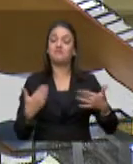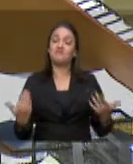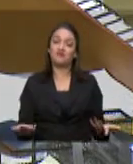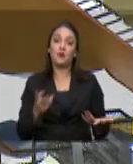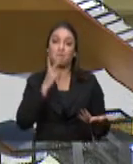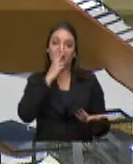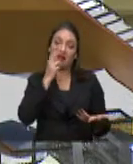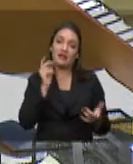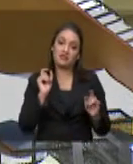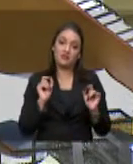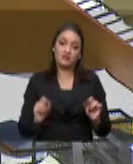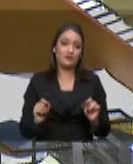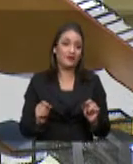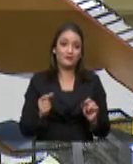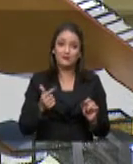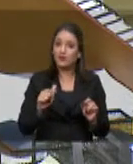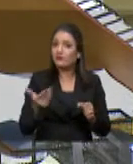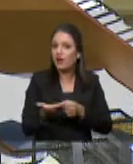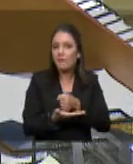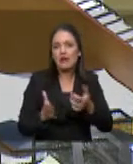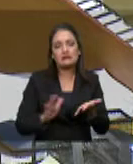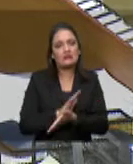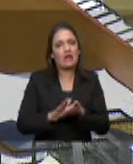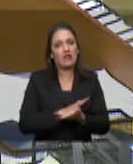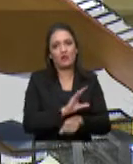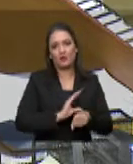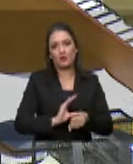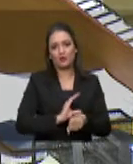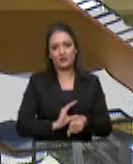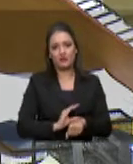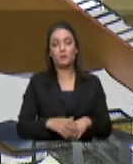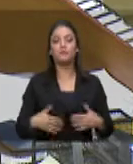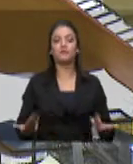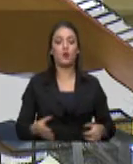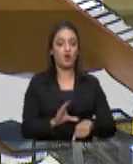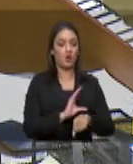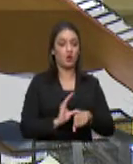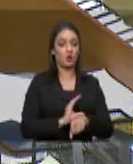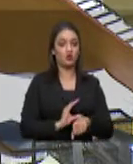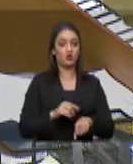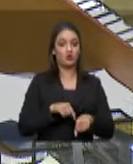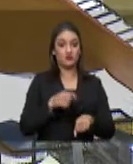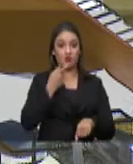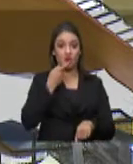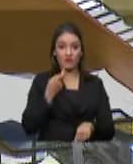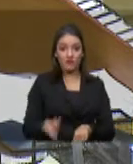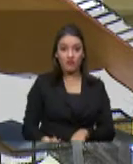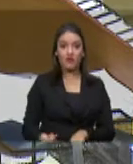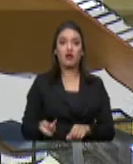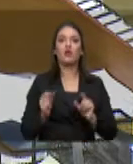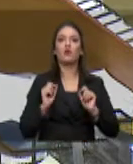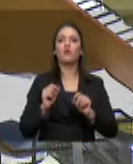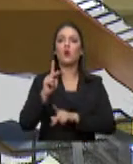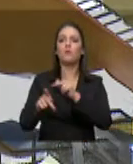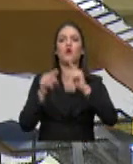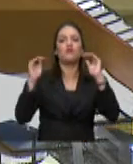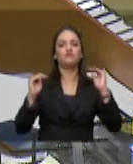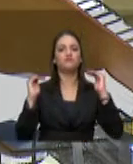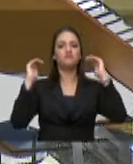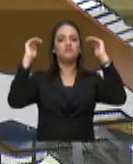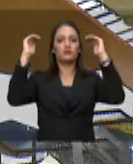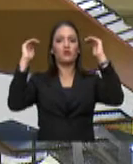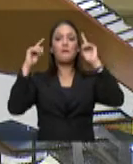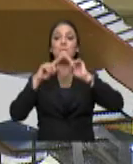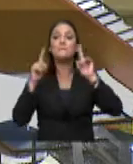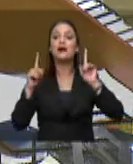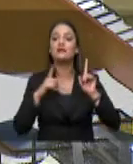acatamento e respeito, sem base constitucional essa posição. A Constituição Federal, ao mencionar a soberania popular, prevê os